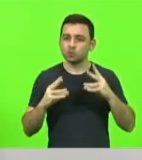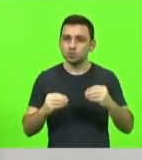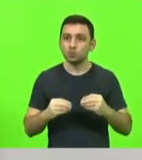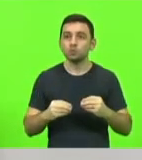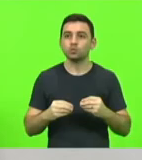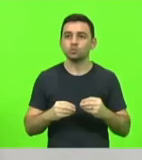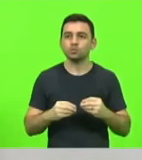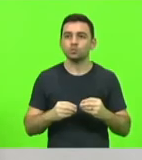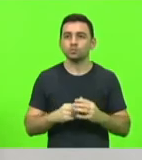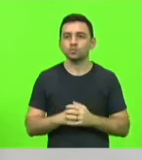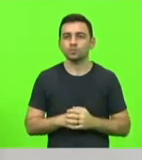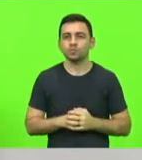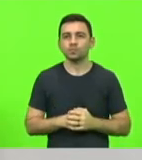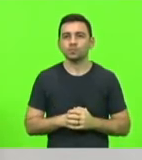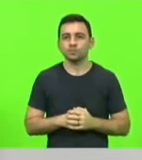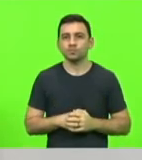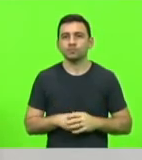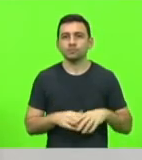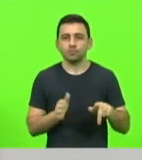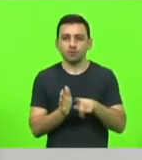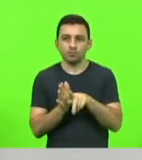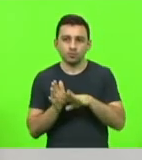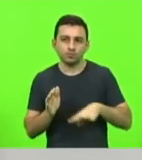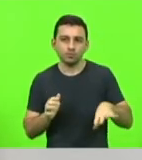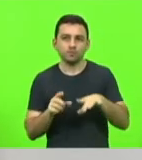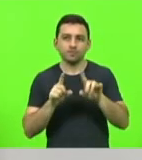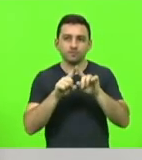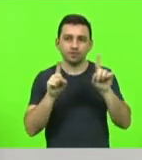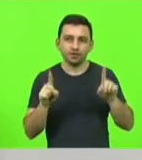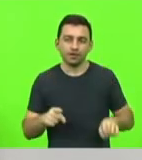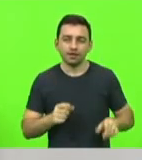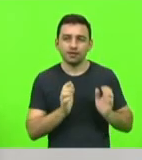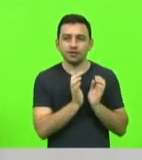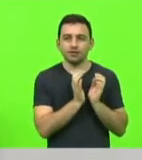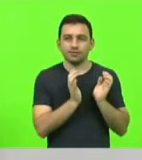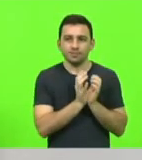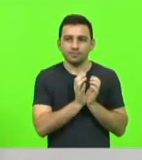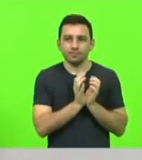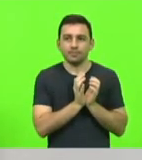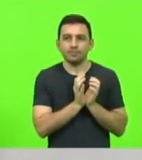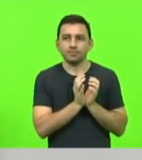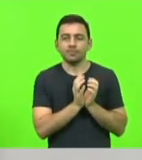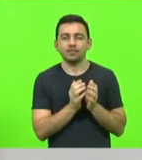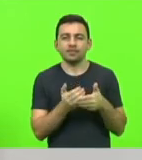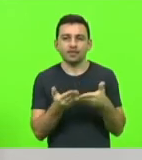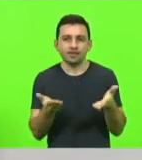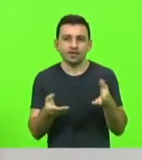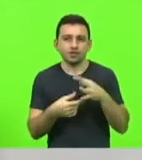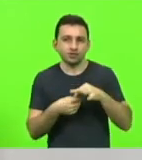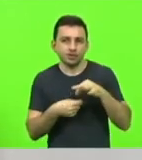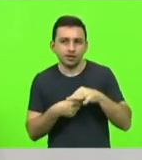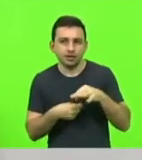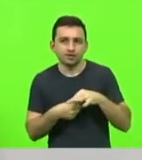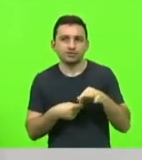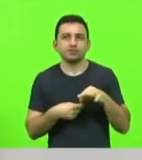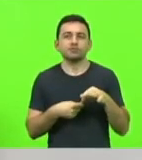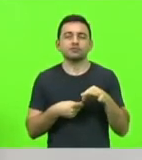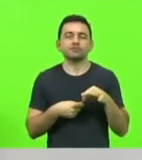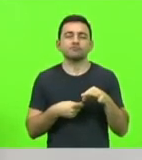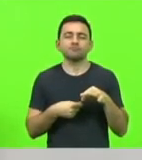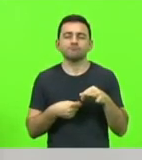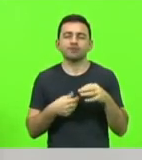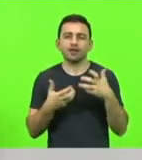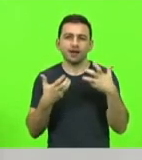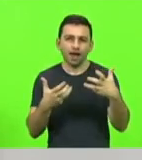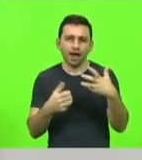entusiasmo do quadro de funcionário das APAES e de entidades afins que trabalham na proteção,